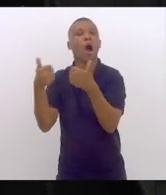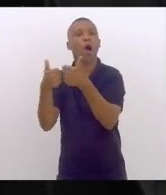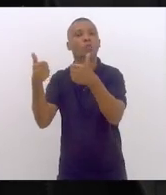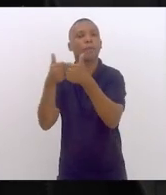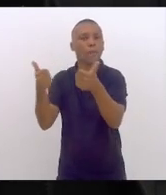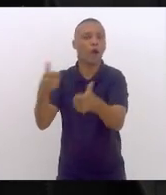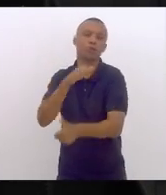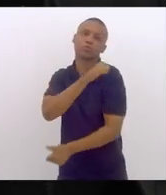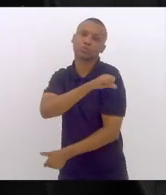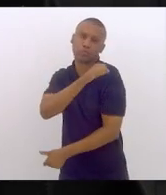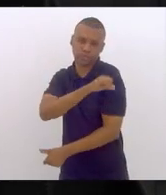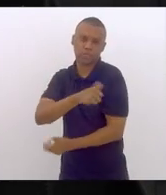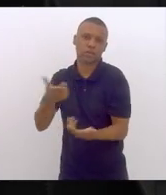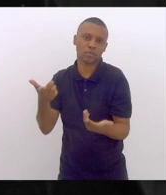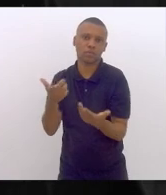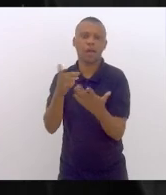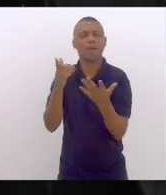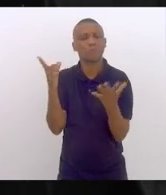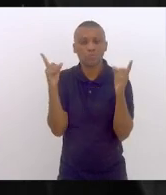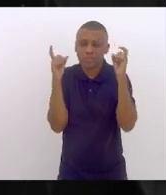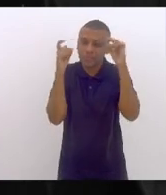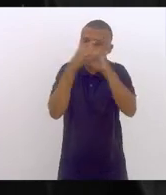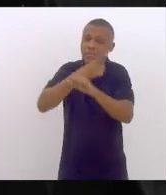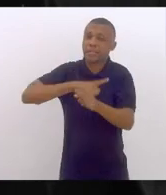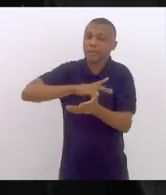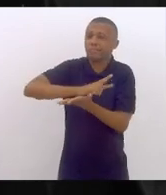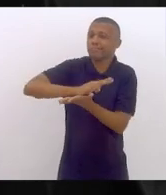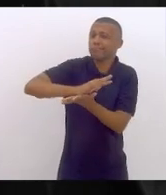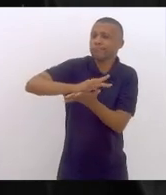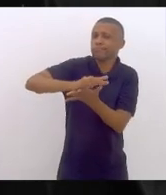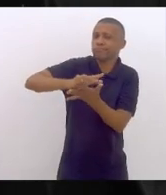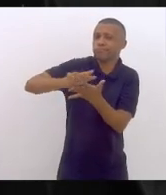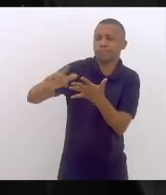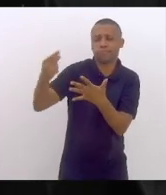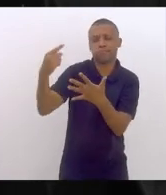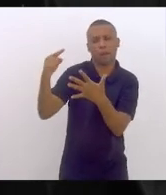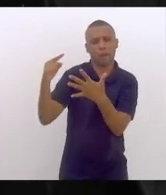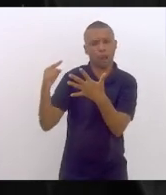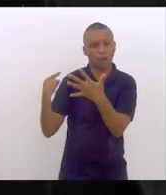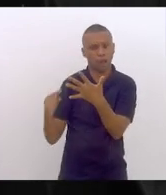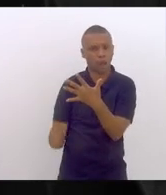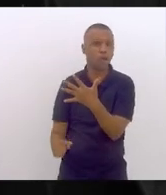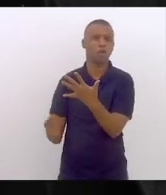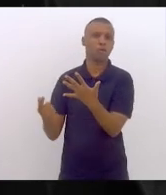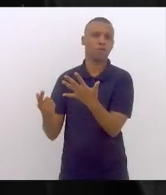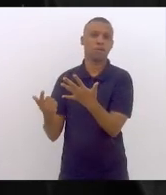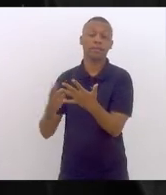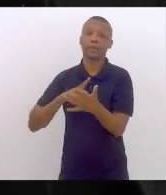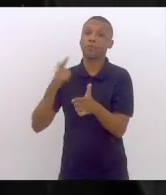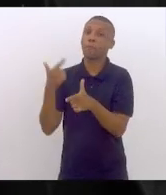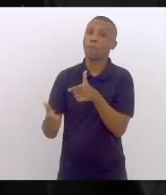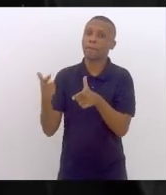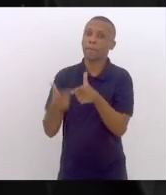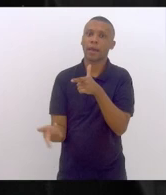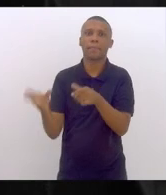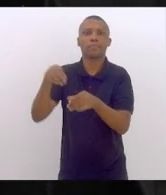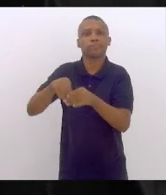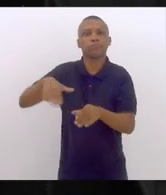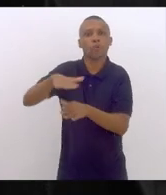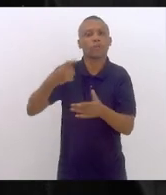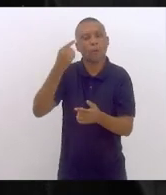complexa essa licitação tem muitas variáveis tem já tem muitos problemas no serviço para que nós tenhamos uma ideia hoje